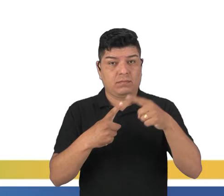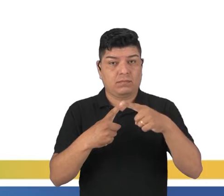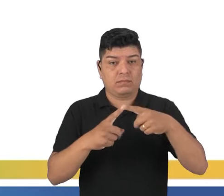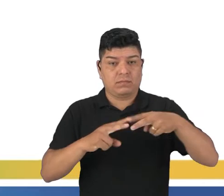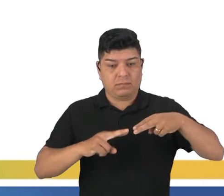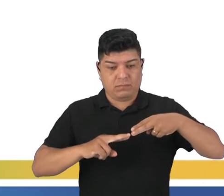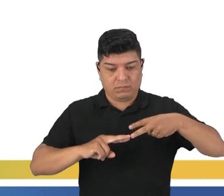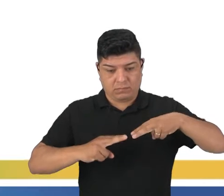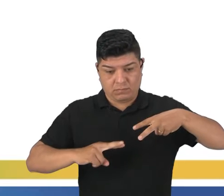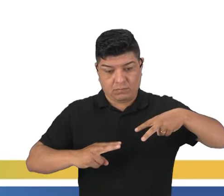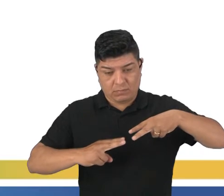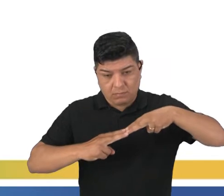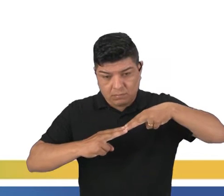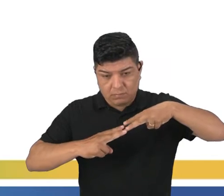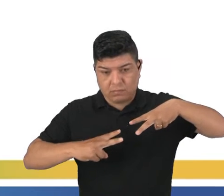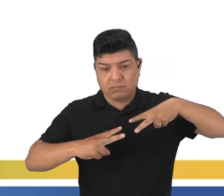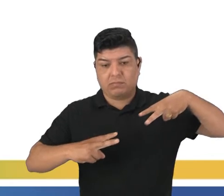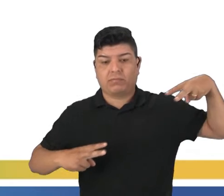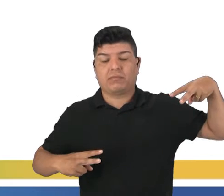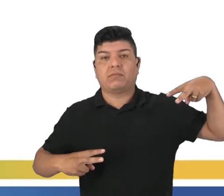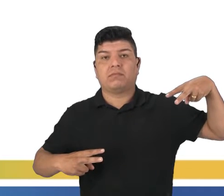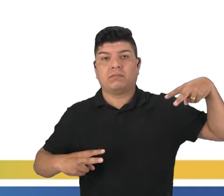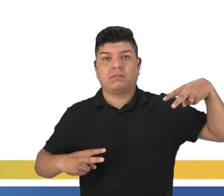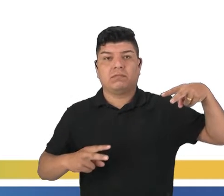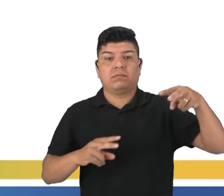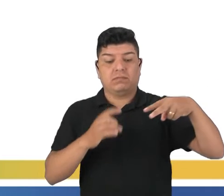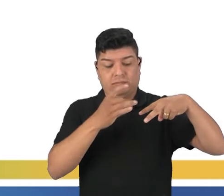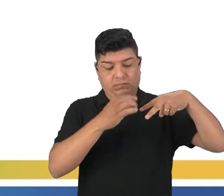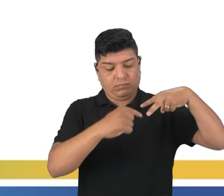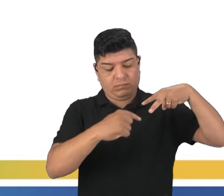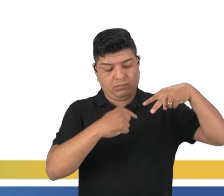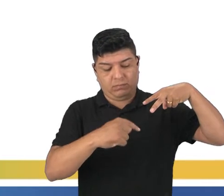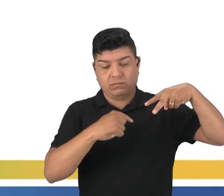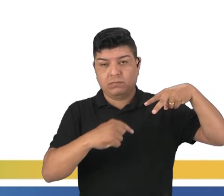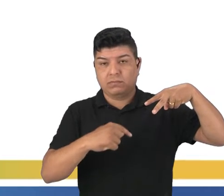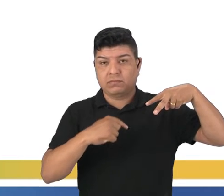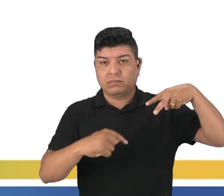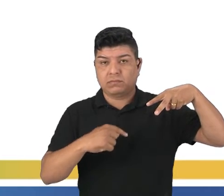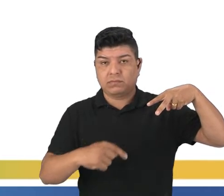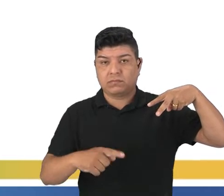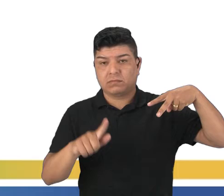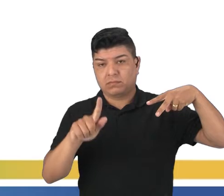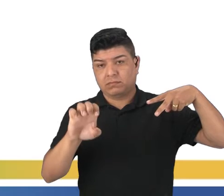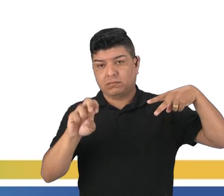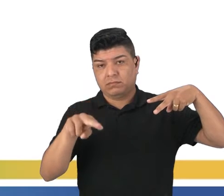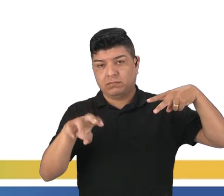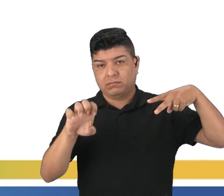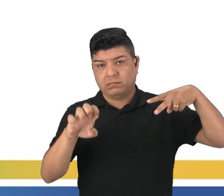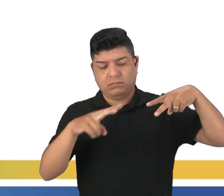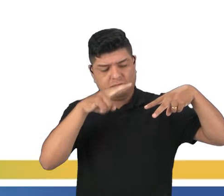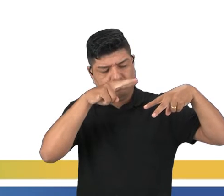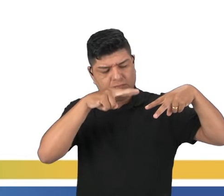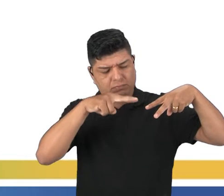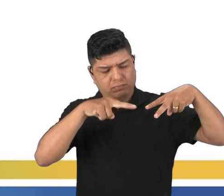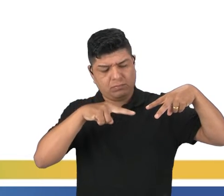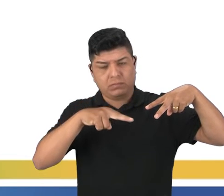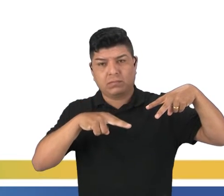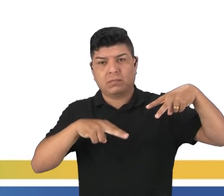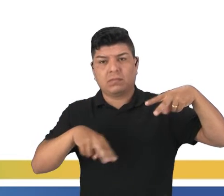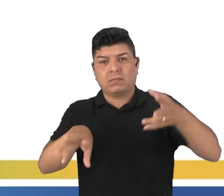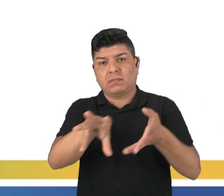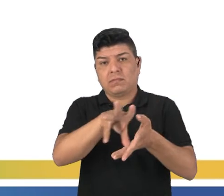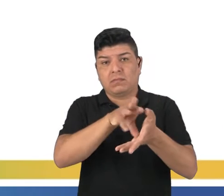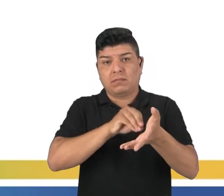se abre, né? E os códigos presentes no gene, ou seja, lá na fita de DNA, eles são lidos, eles são